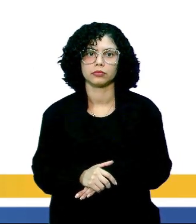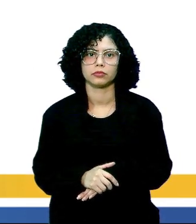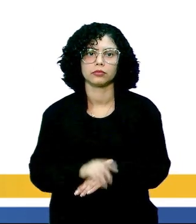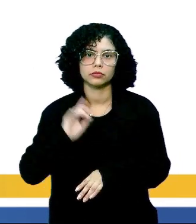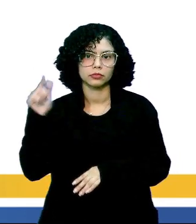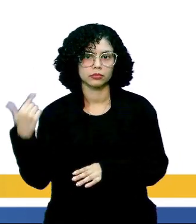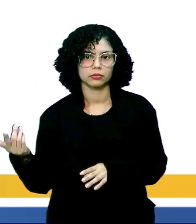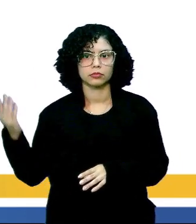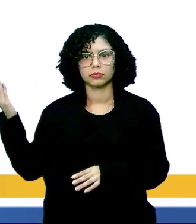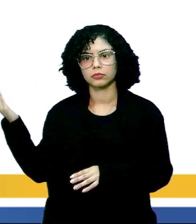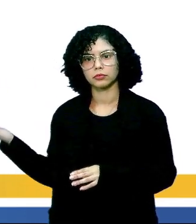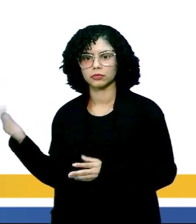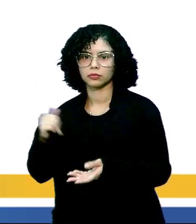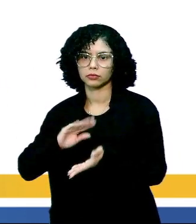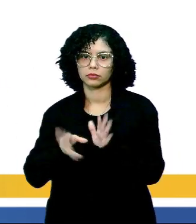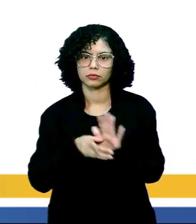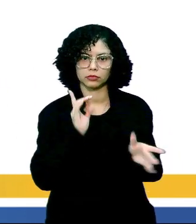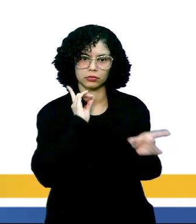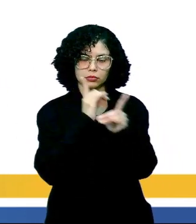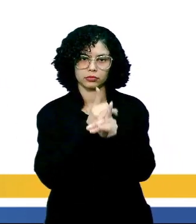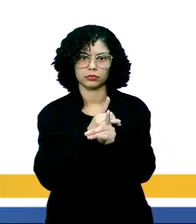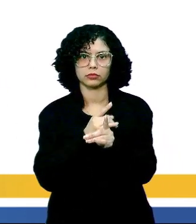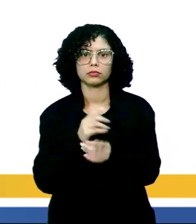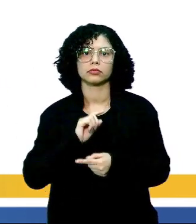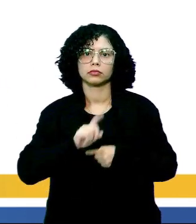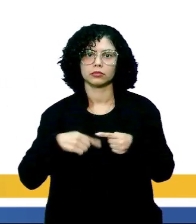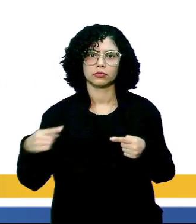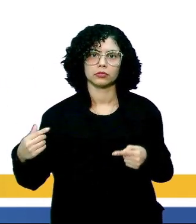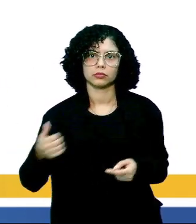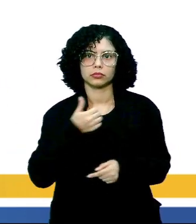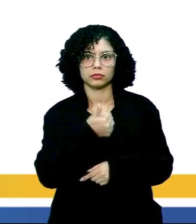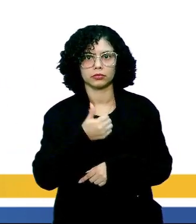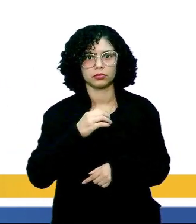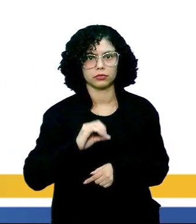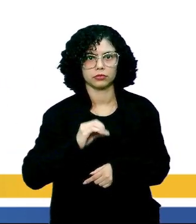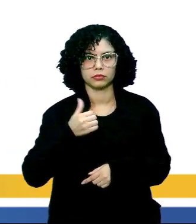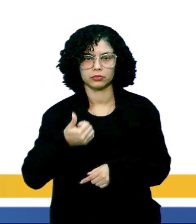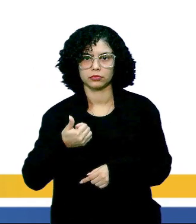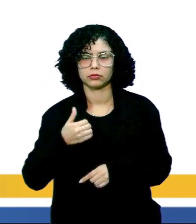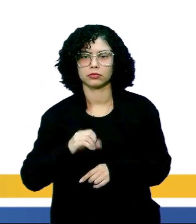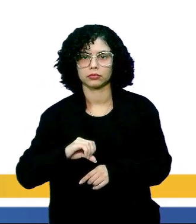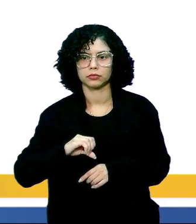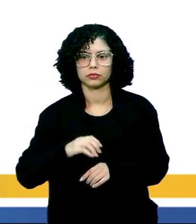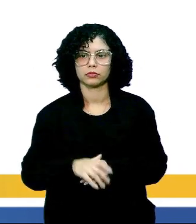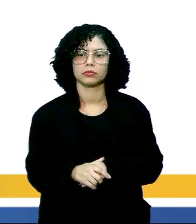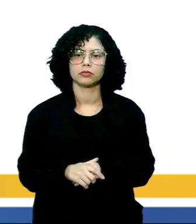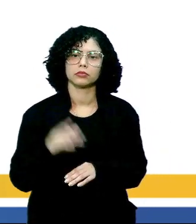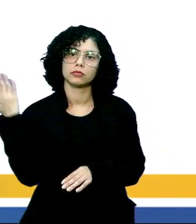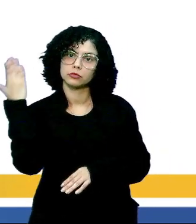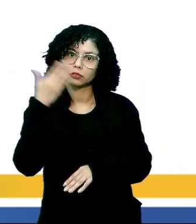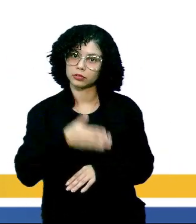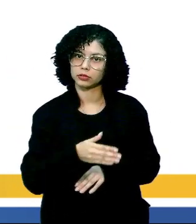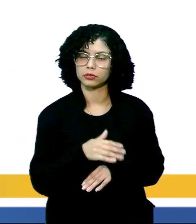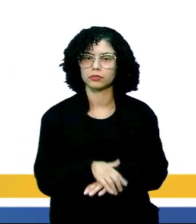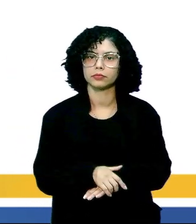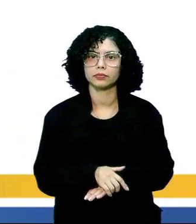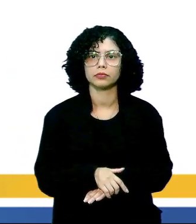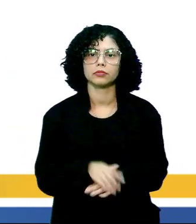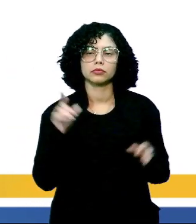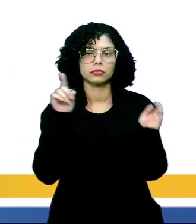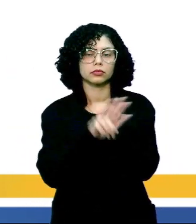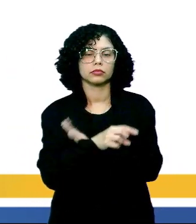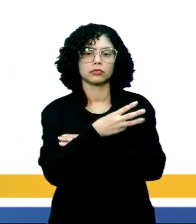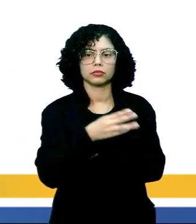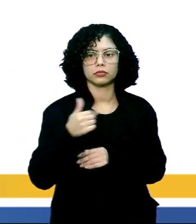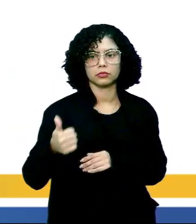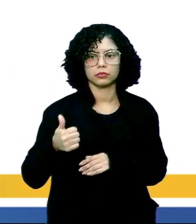A próxima questão, ela se encontra na página 109. Vocês vão diretamente para lá,